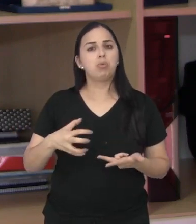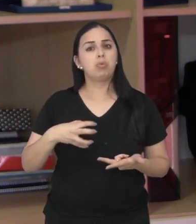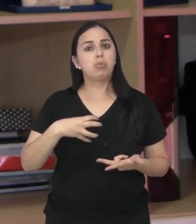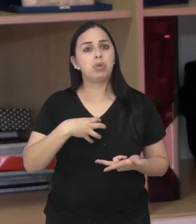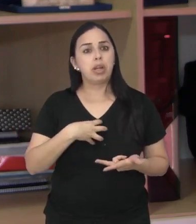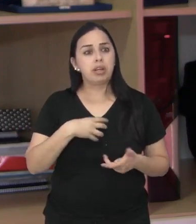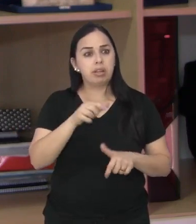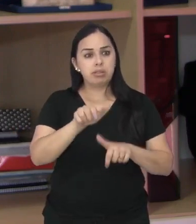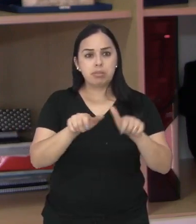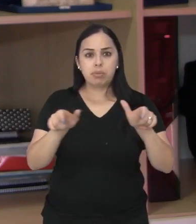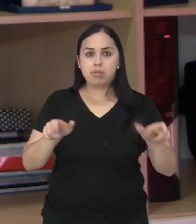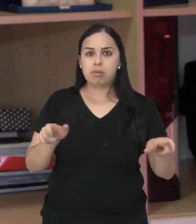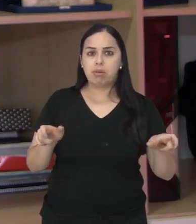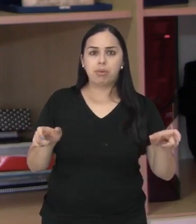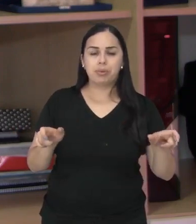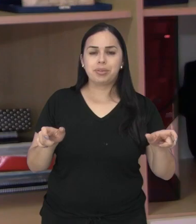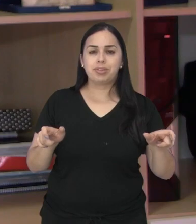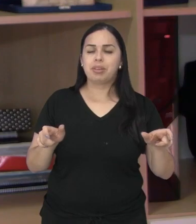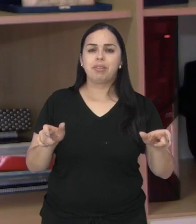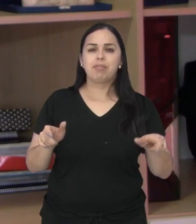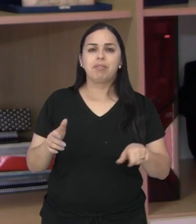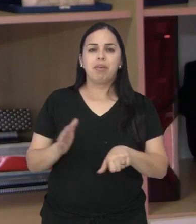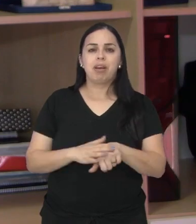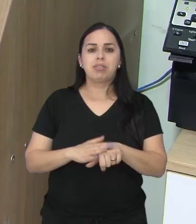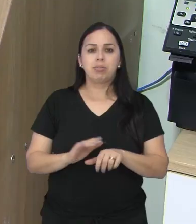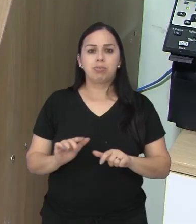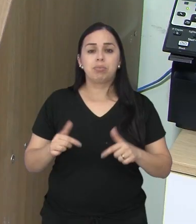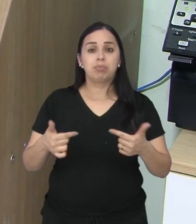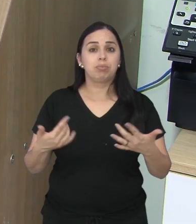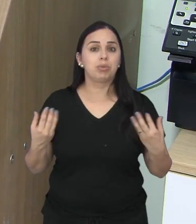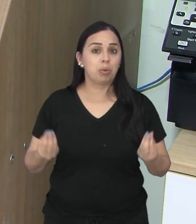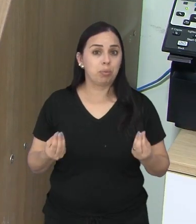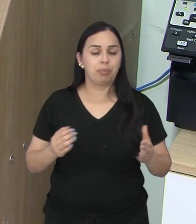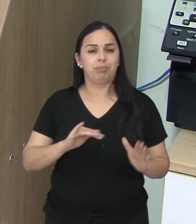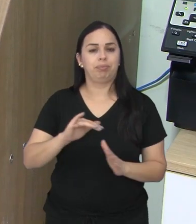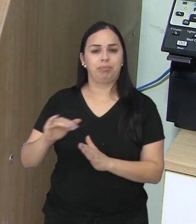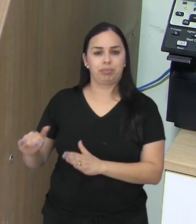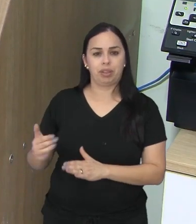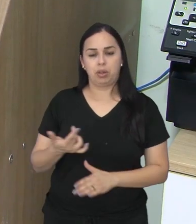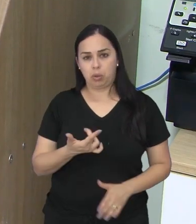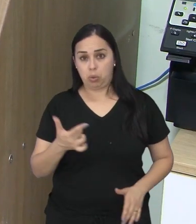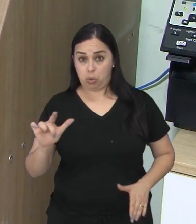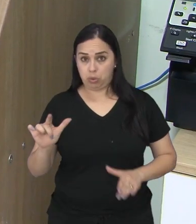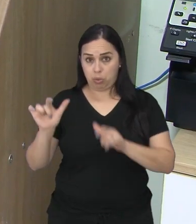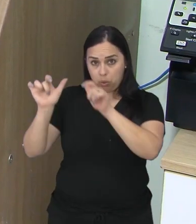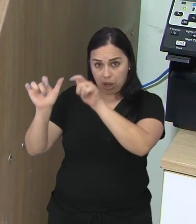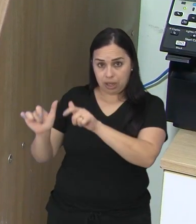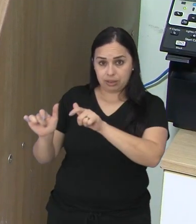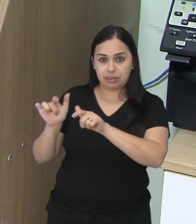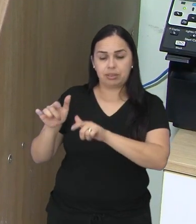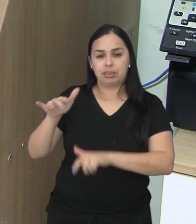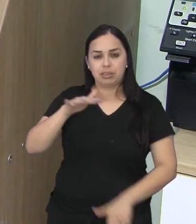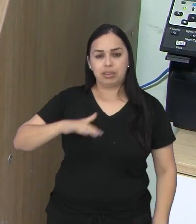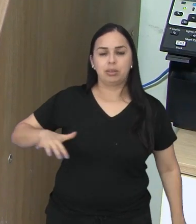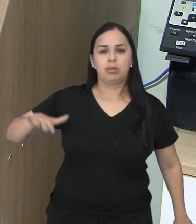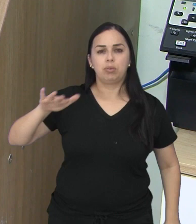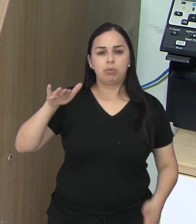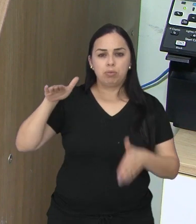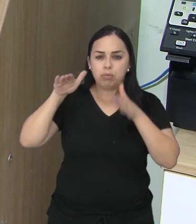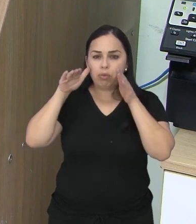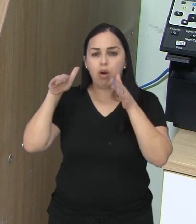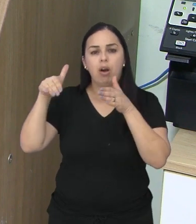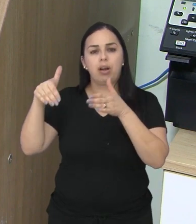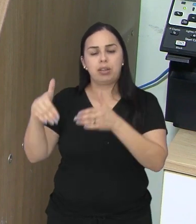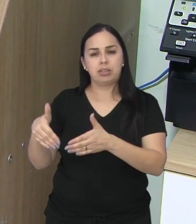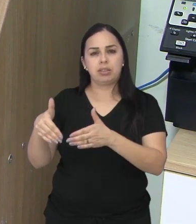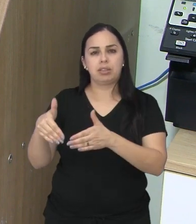as pessoas estão reagindo no pós-pandemia. Enquanto isso, em outro andar do prédio, um espaço voltado